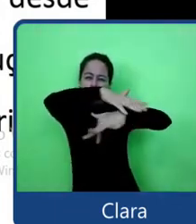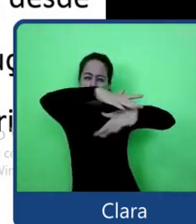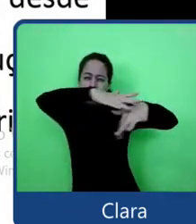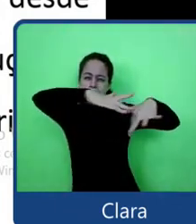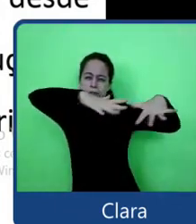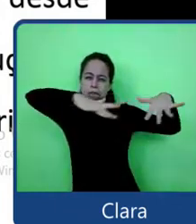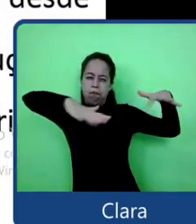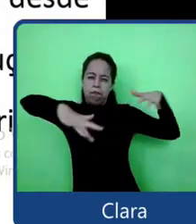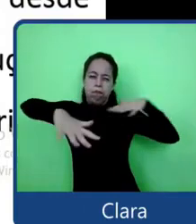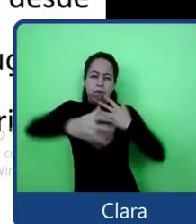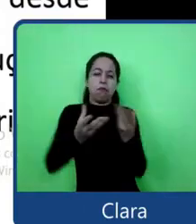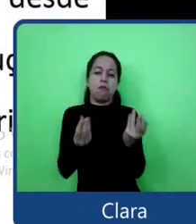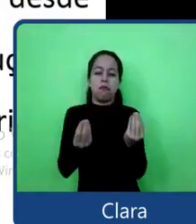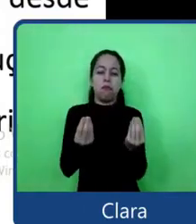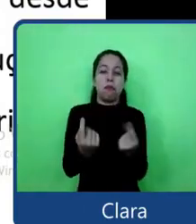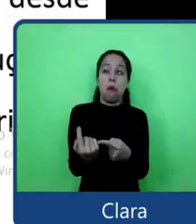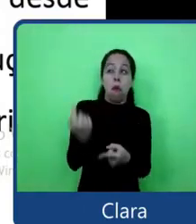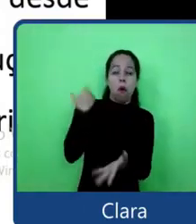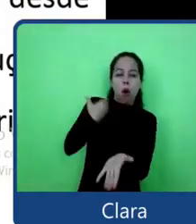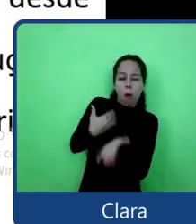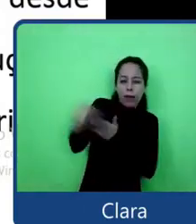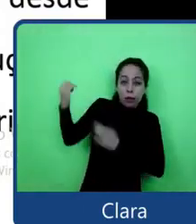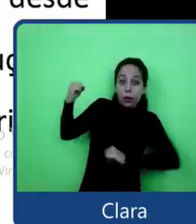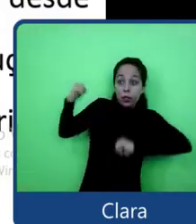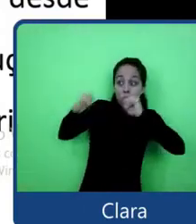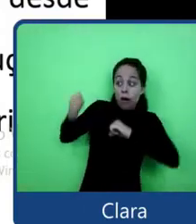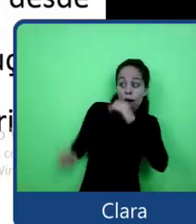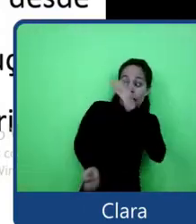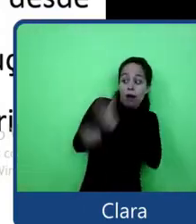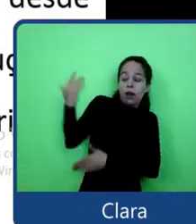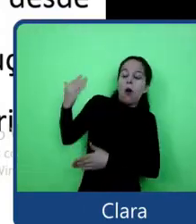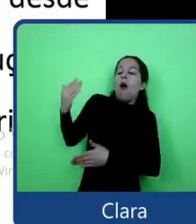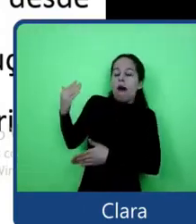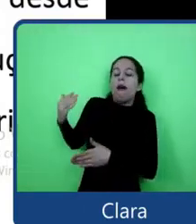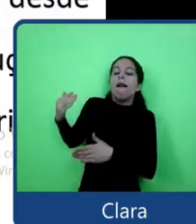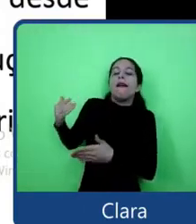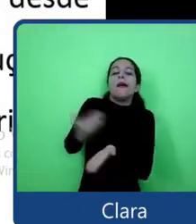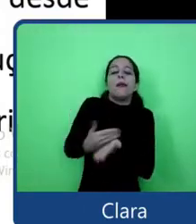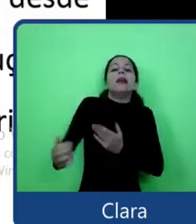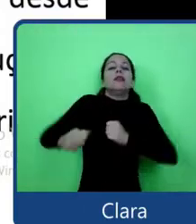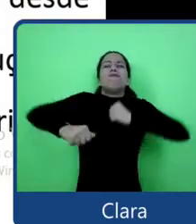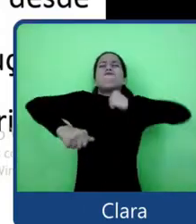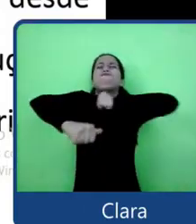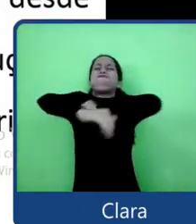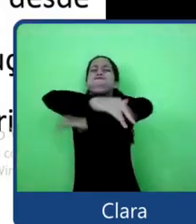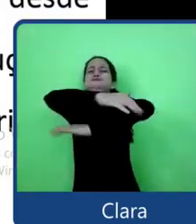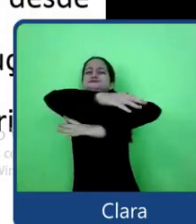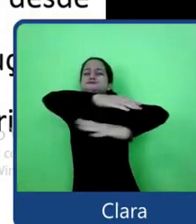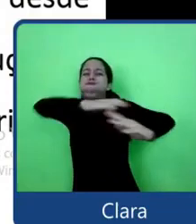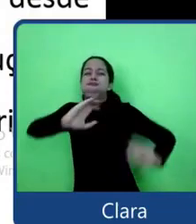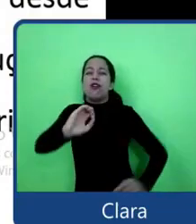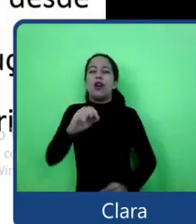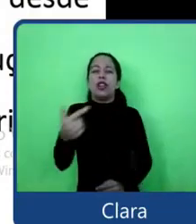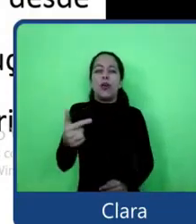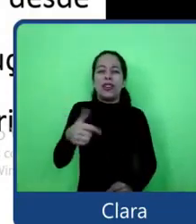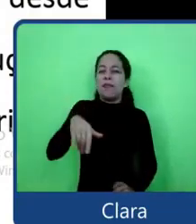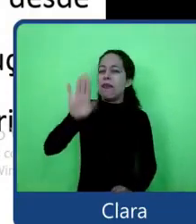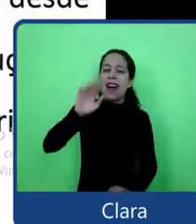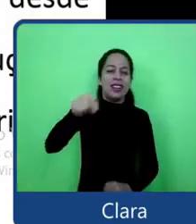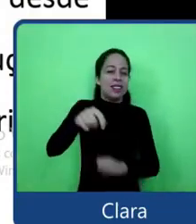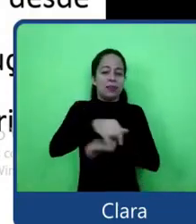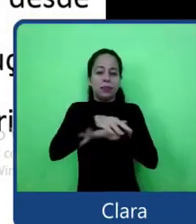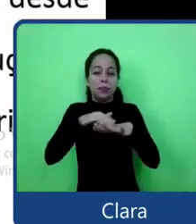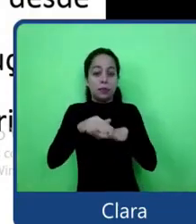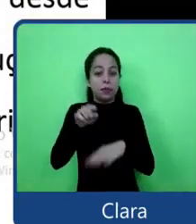aqui seria o ano zero, e aqui, por exemplo, 5.000 anos atrás, né? Então, a gente vê